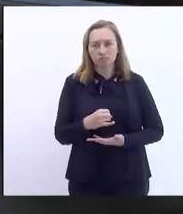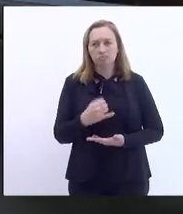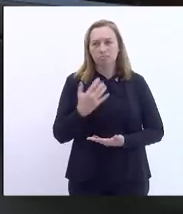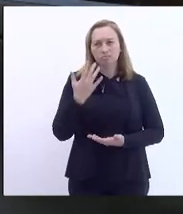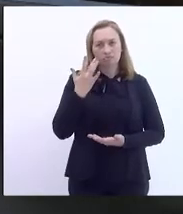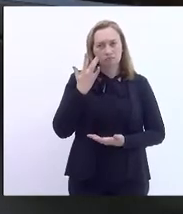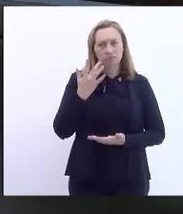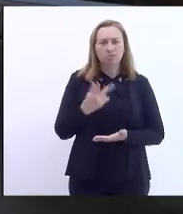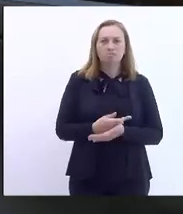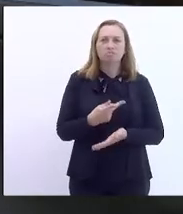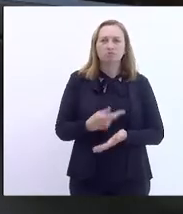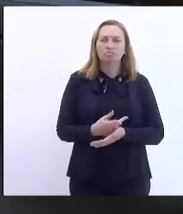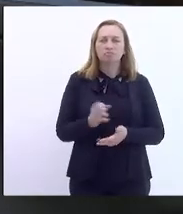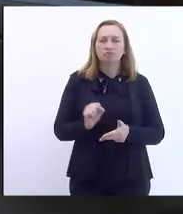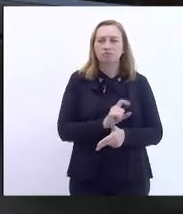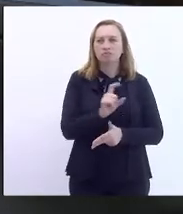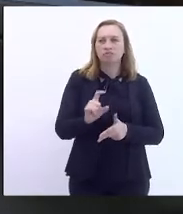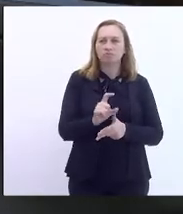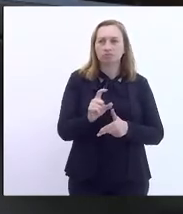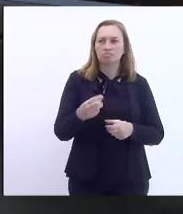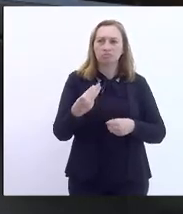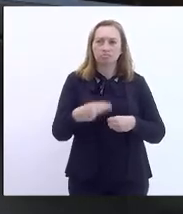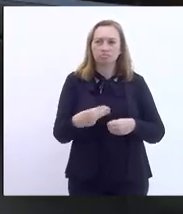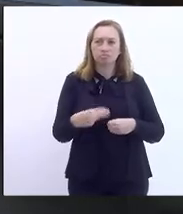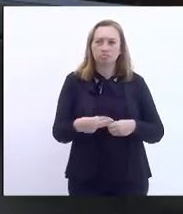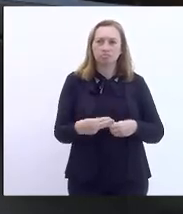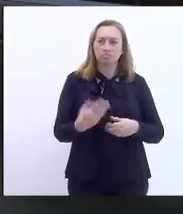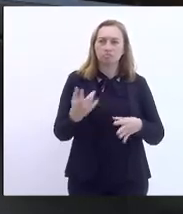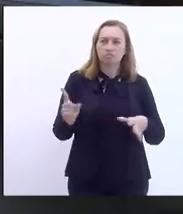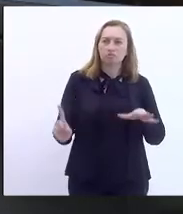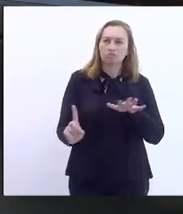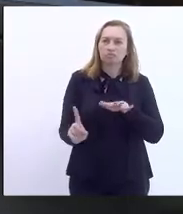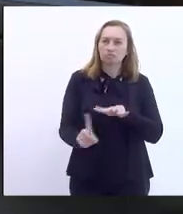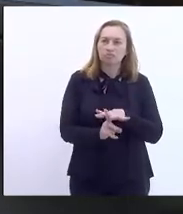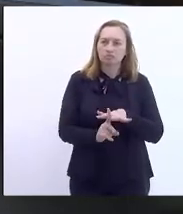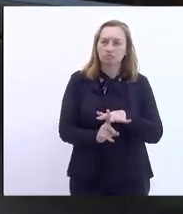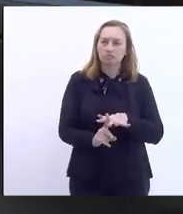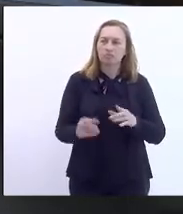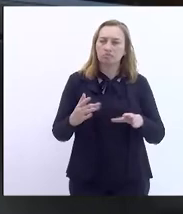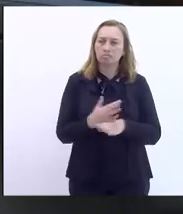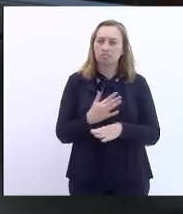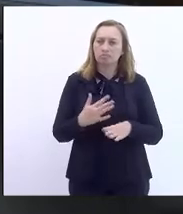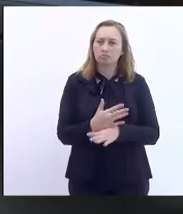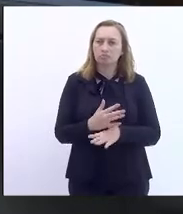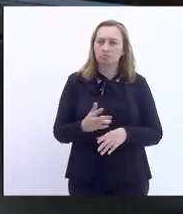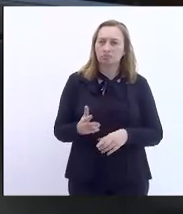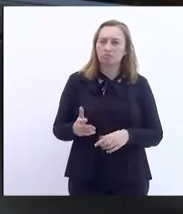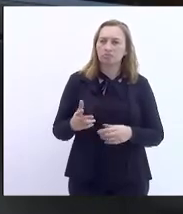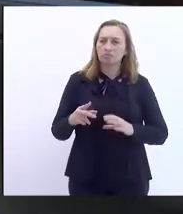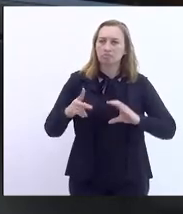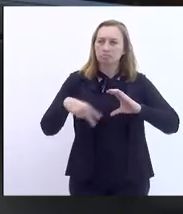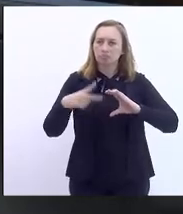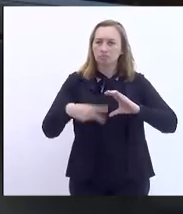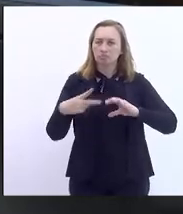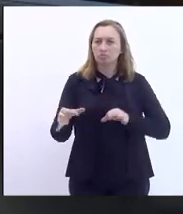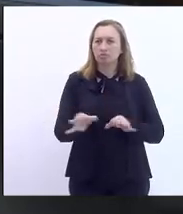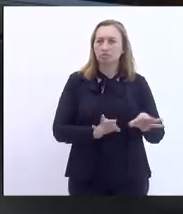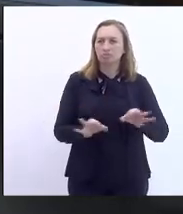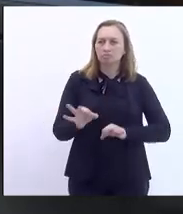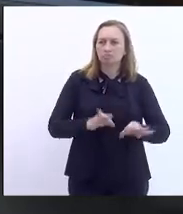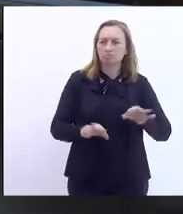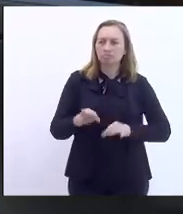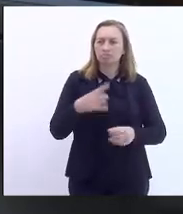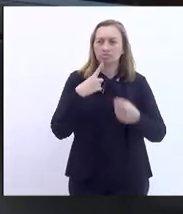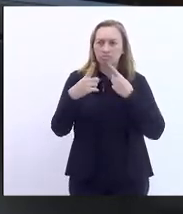enganado ao executivo municipal sobre o cidades integrados no momento em que a câmara de vereadores se organiza